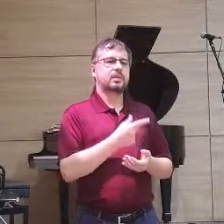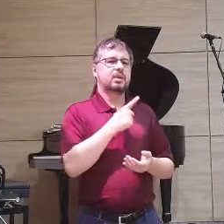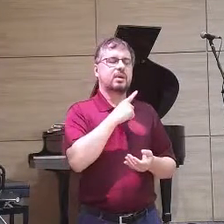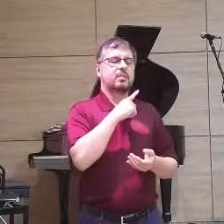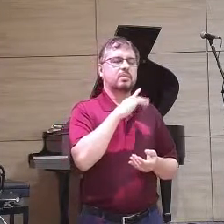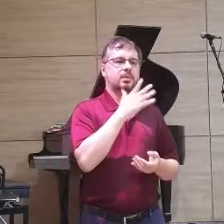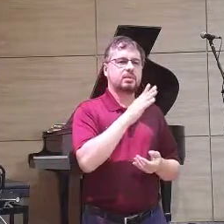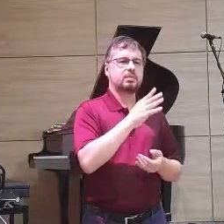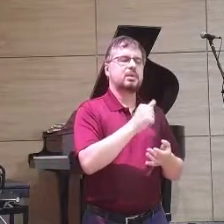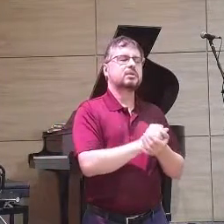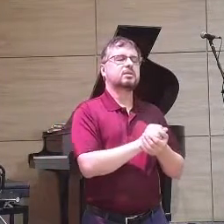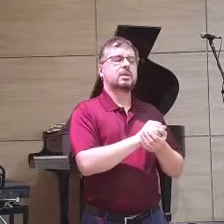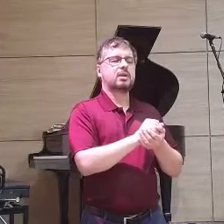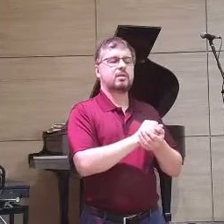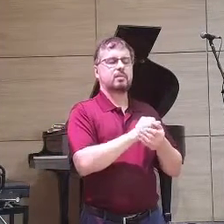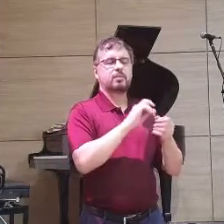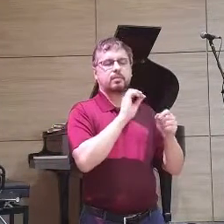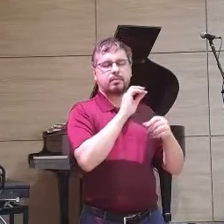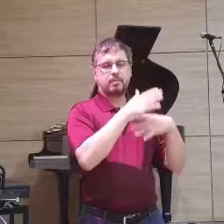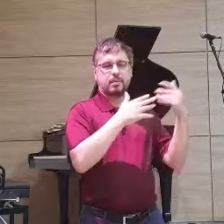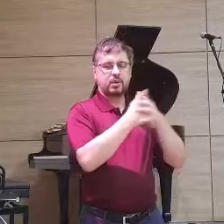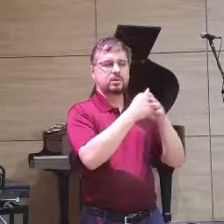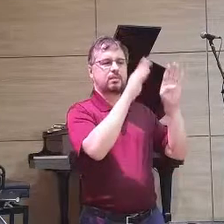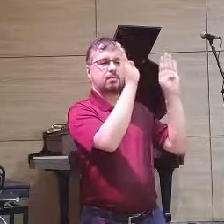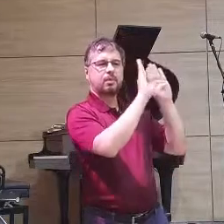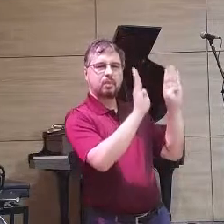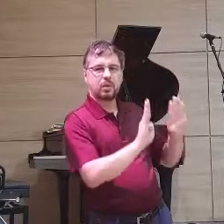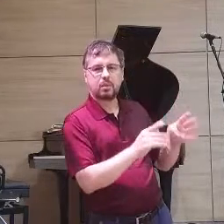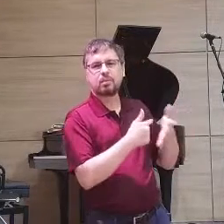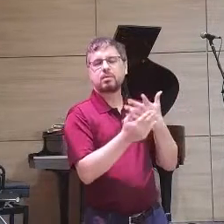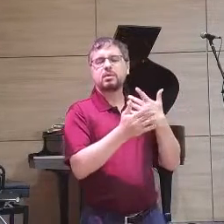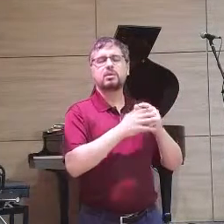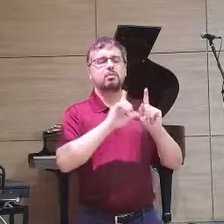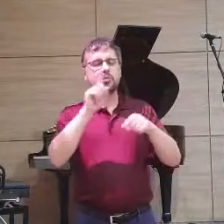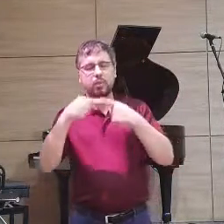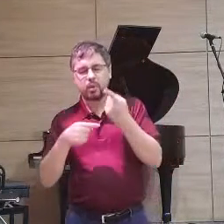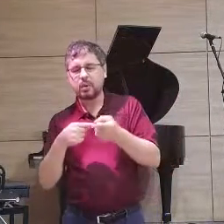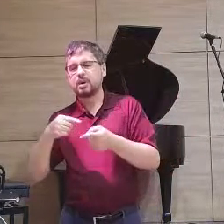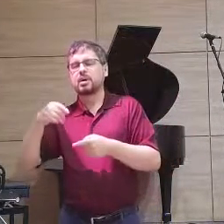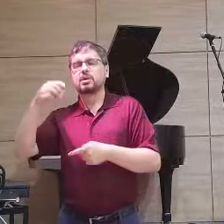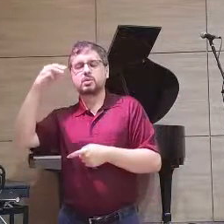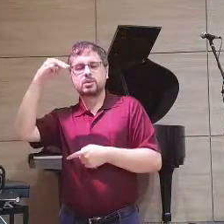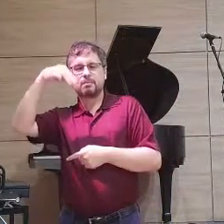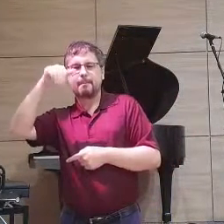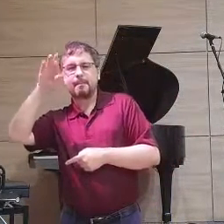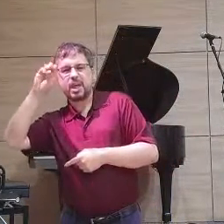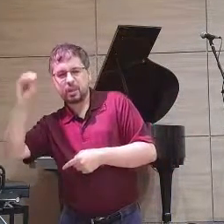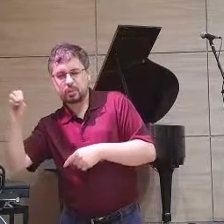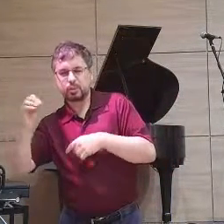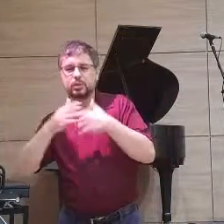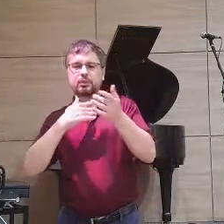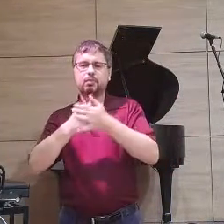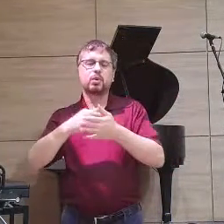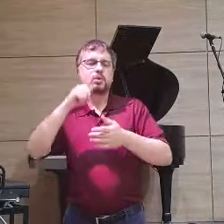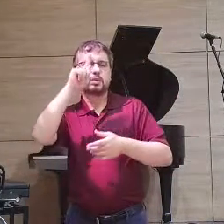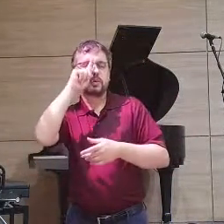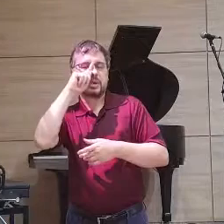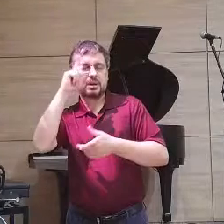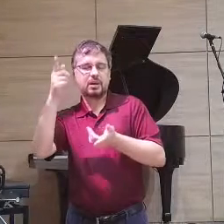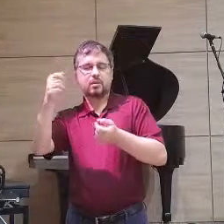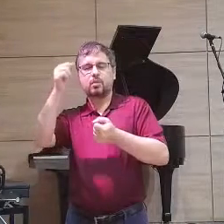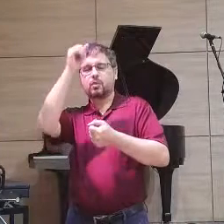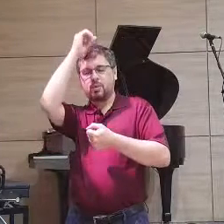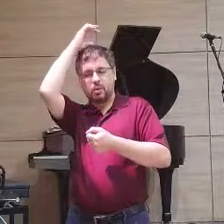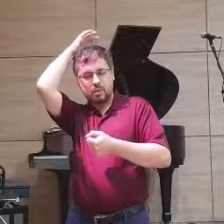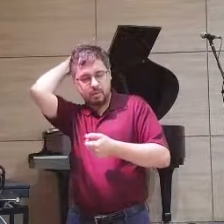a339 pelas mãos da Babilônia depois pelas mãos dos medo-persas depois pelas mãos dos gregos depois